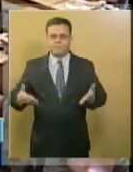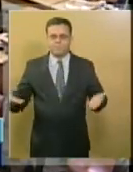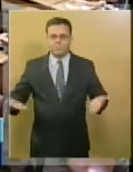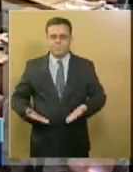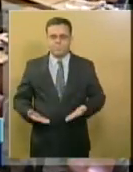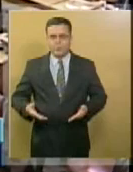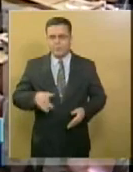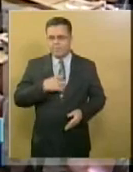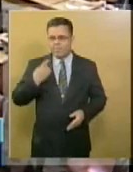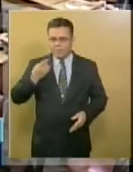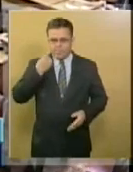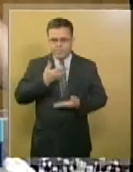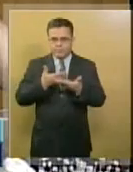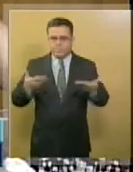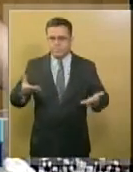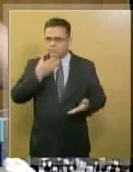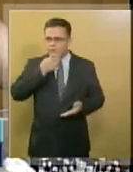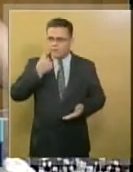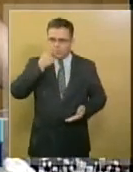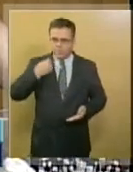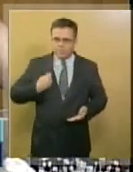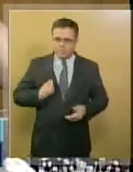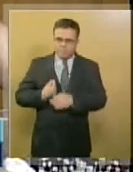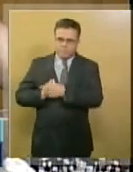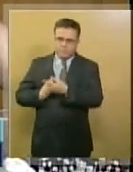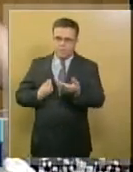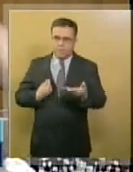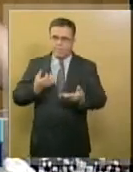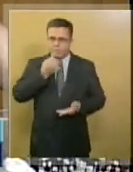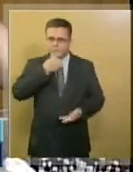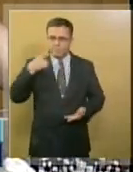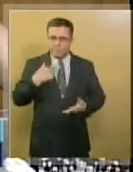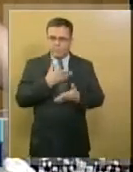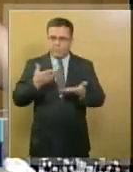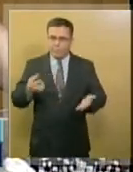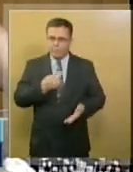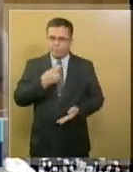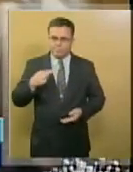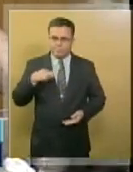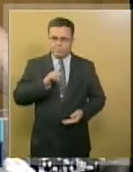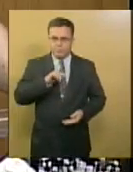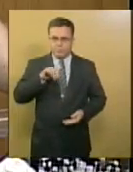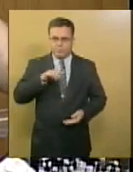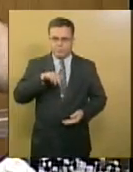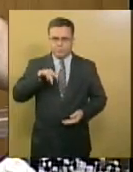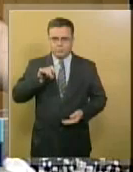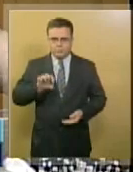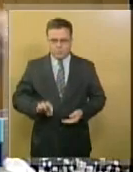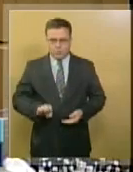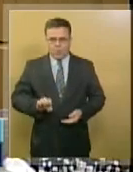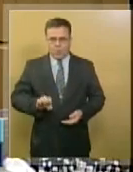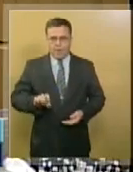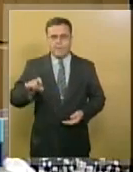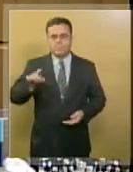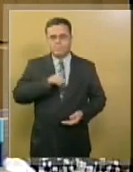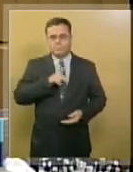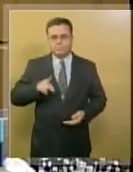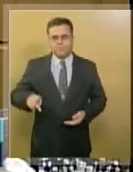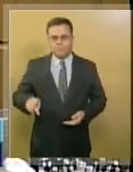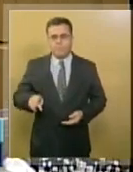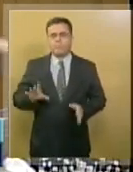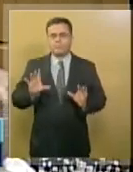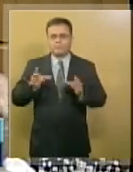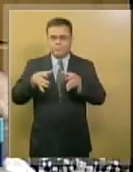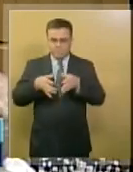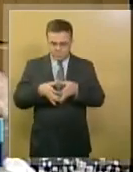presentes, senhores, senhoras, bom dia. Eu sou Nazaré Moraes, presidente da ONG ELAN, Educação